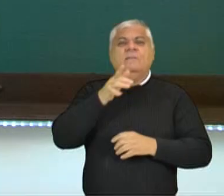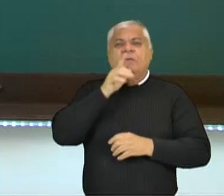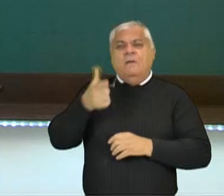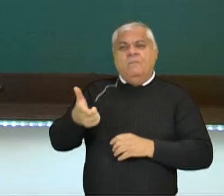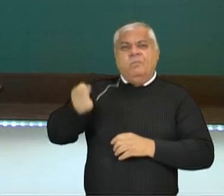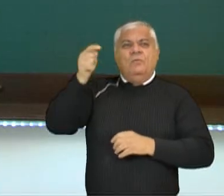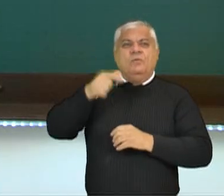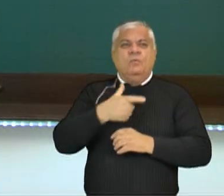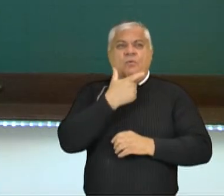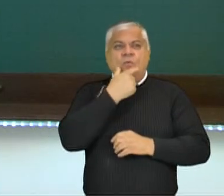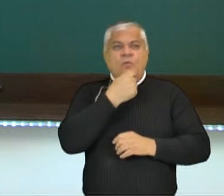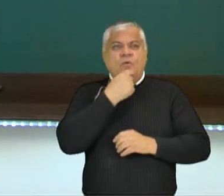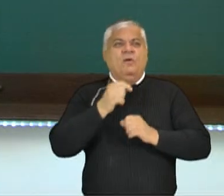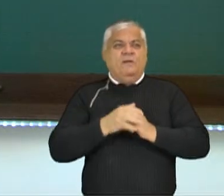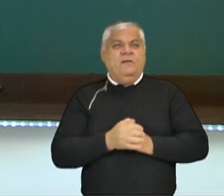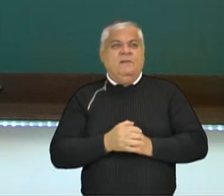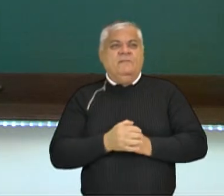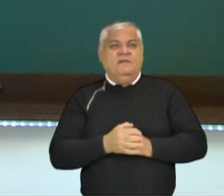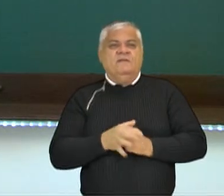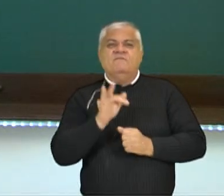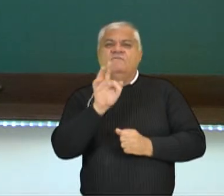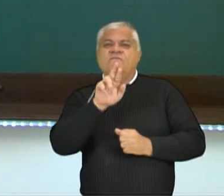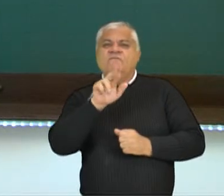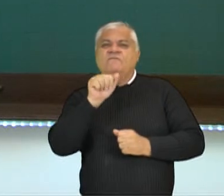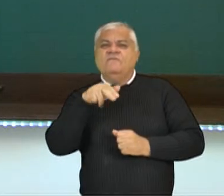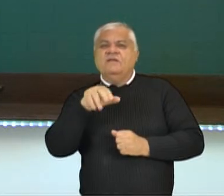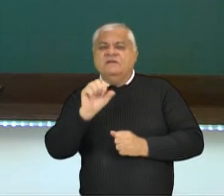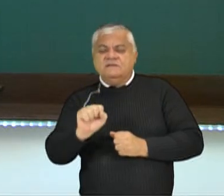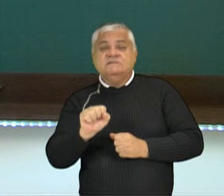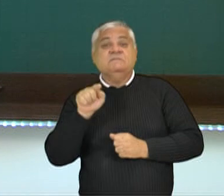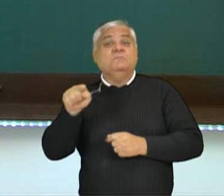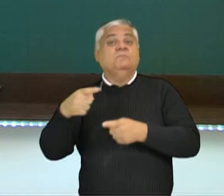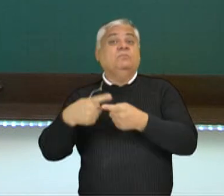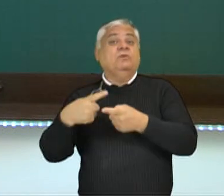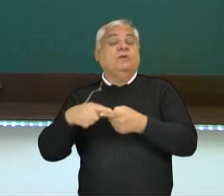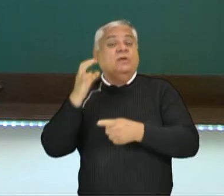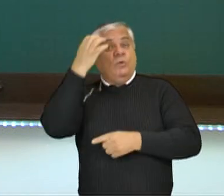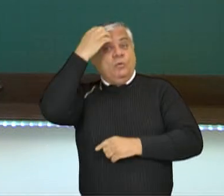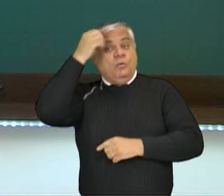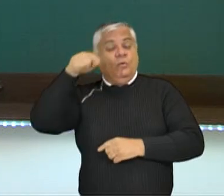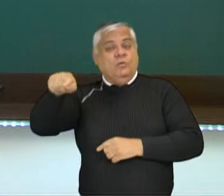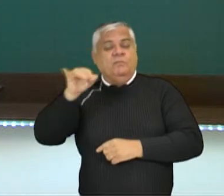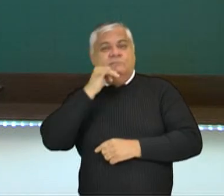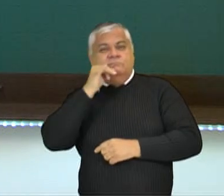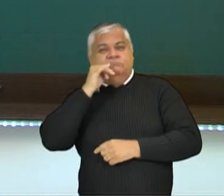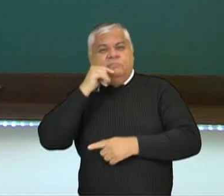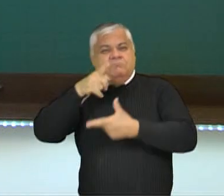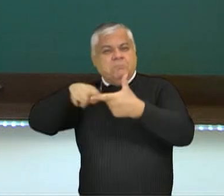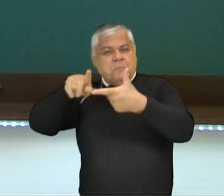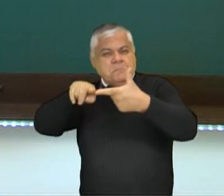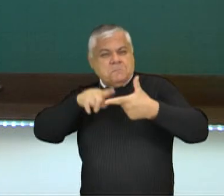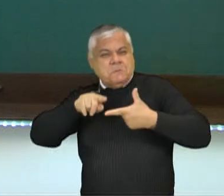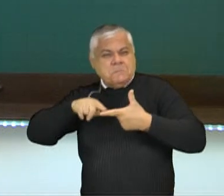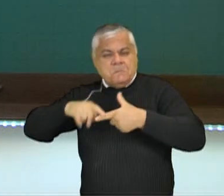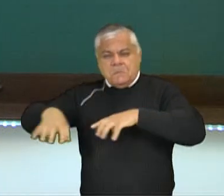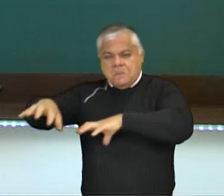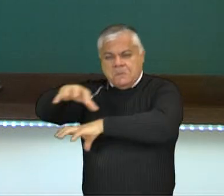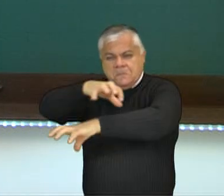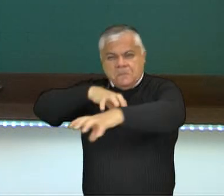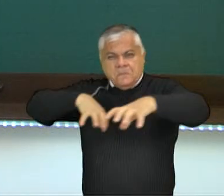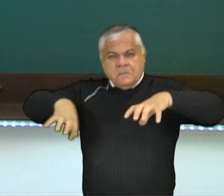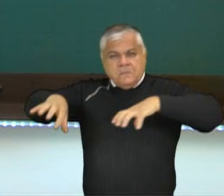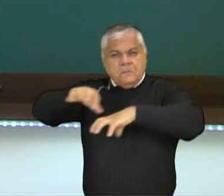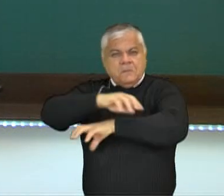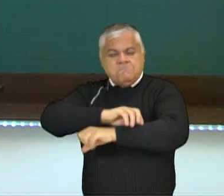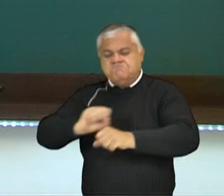arquiduque Franz Ferdinand, né? Já devido a essa instabilidade aí na região, foi um dos